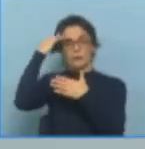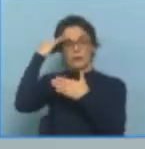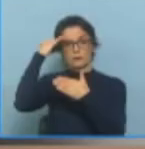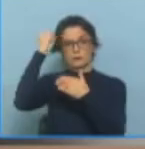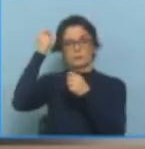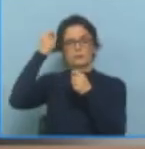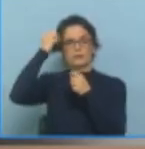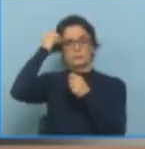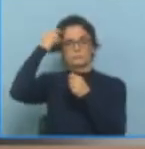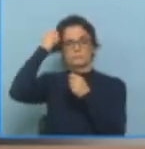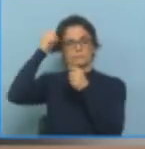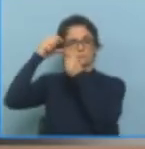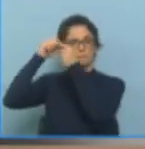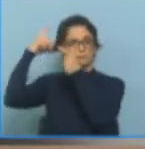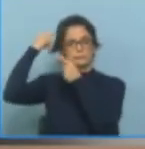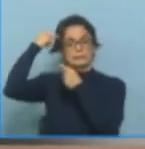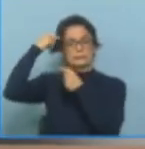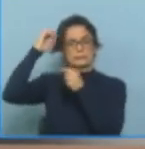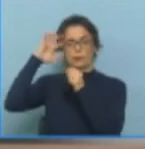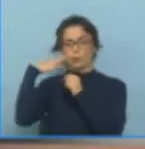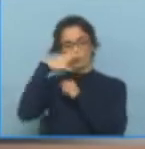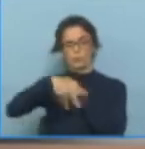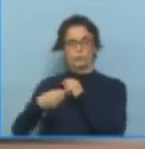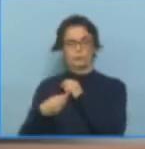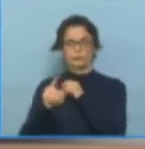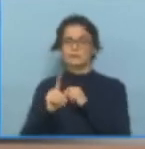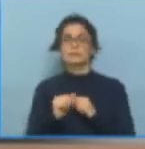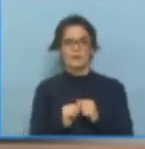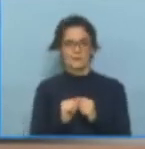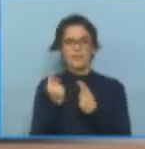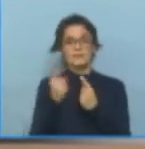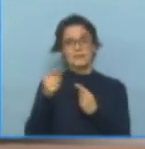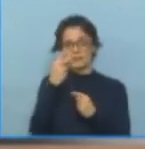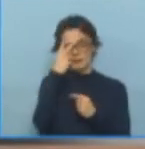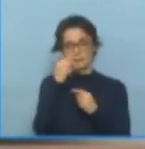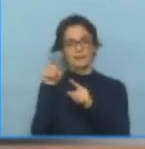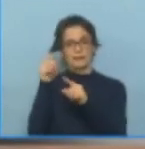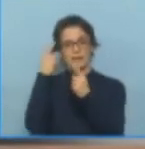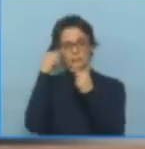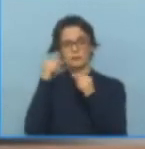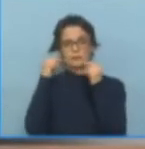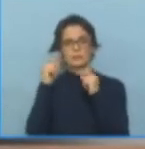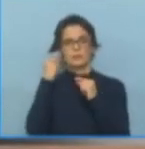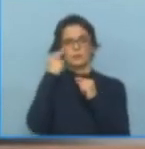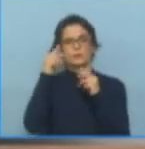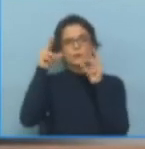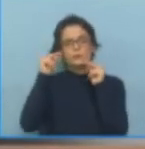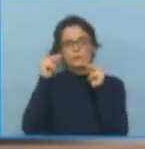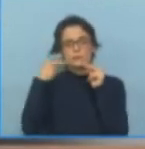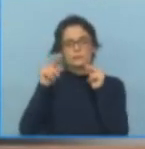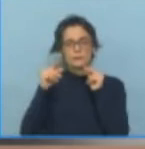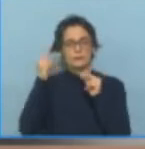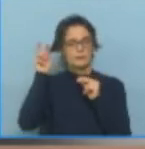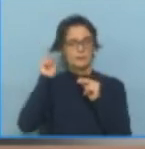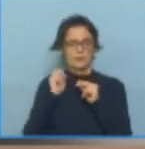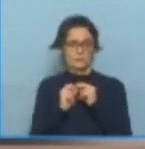ao mundo. Pelo contrário, está e ouvem. E há coisas muito bonitas, às vezes, de testemunhas de pessoas a morrer neste aspecto em